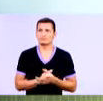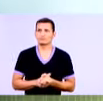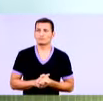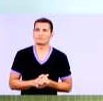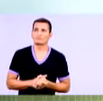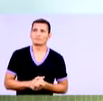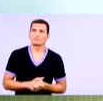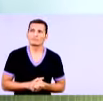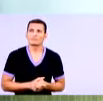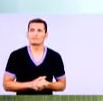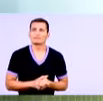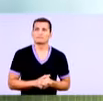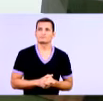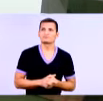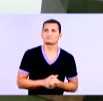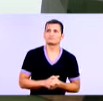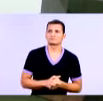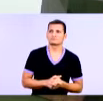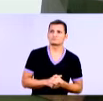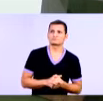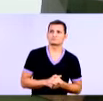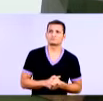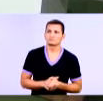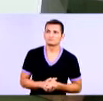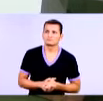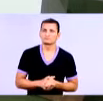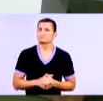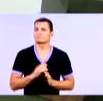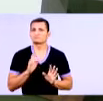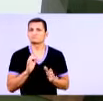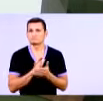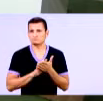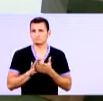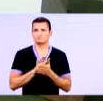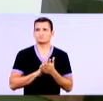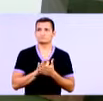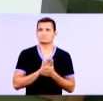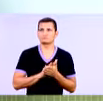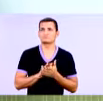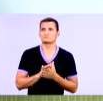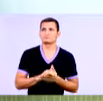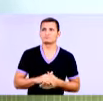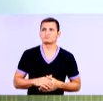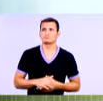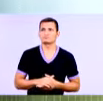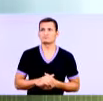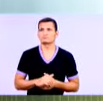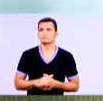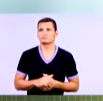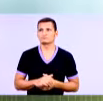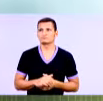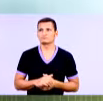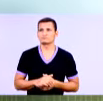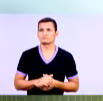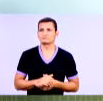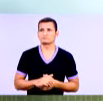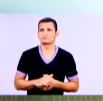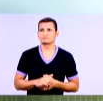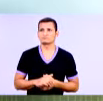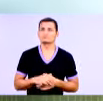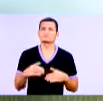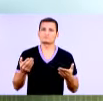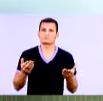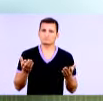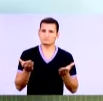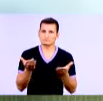alguma participação, professor? Não, a última foi exatamente sobre a dúvida em relação ao Windows, né? Então é isso. Nós já nos encaminhamos para a parte final